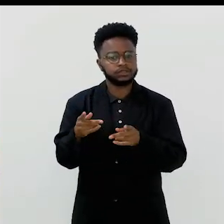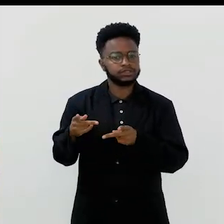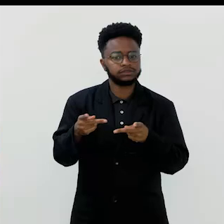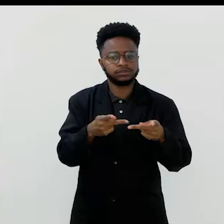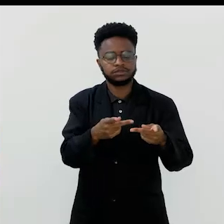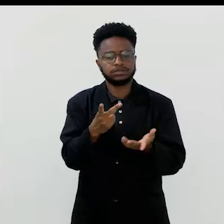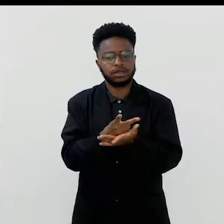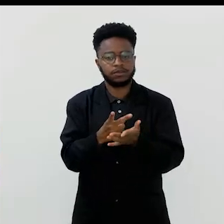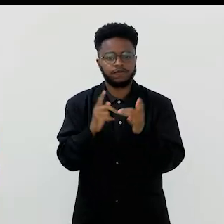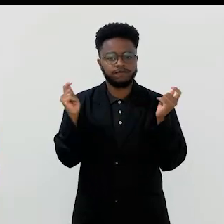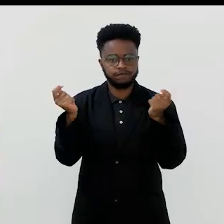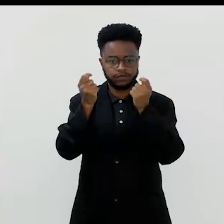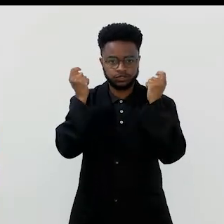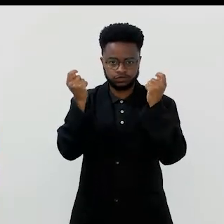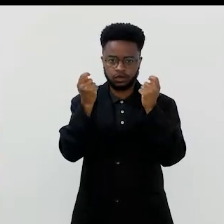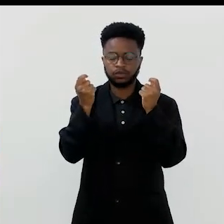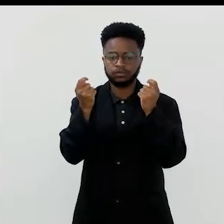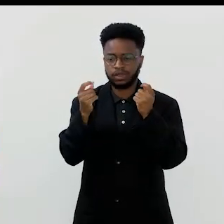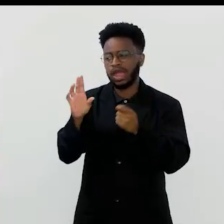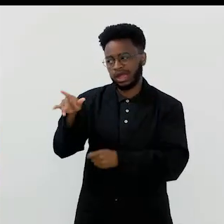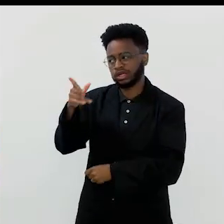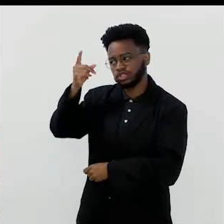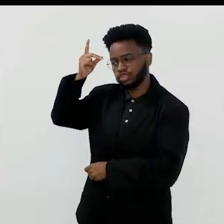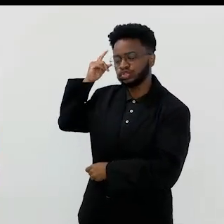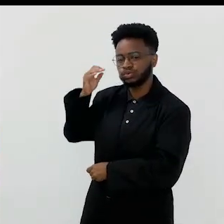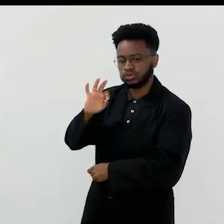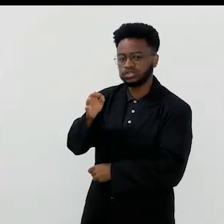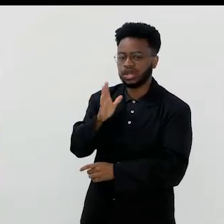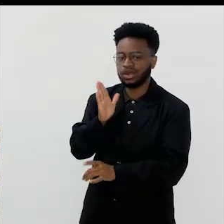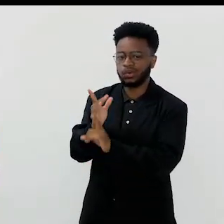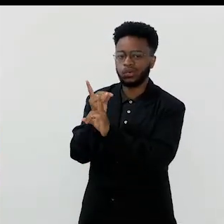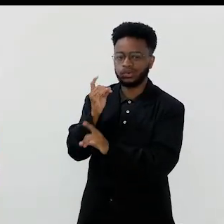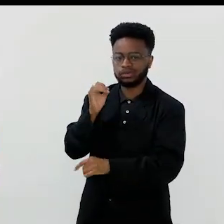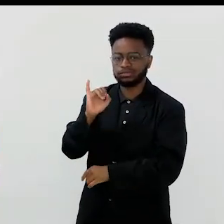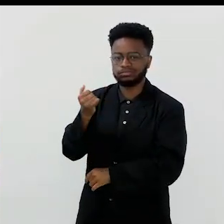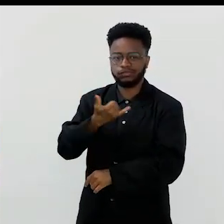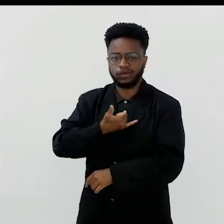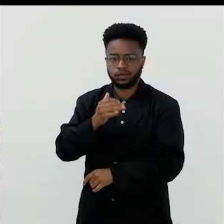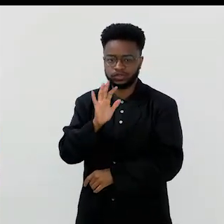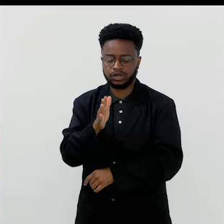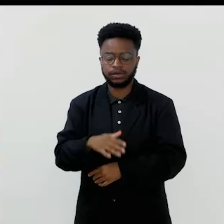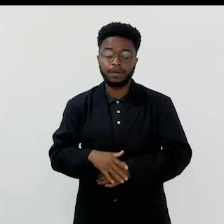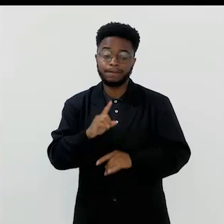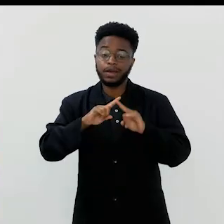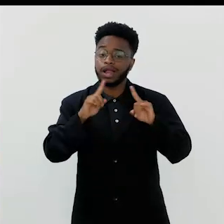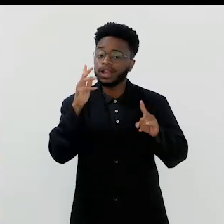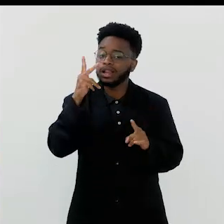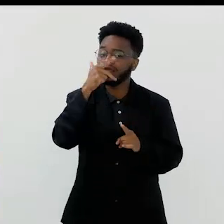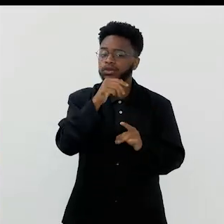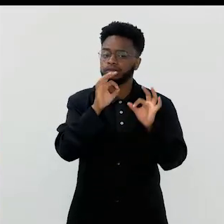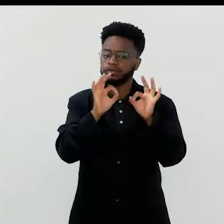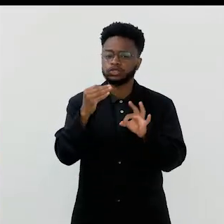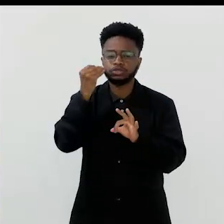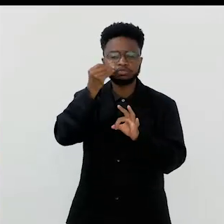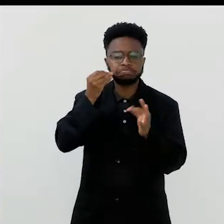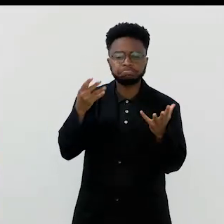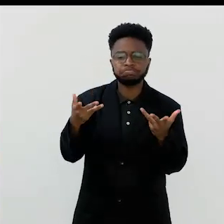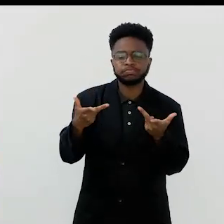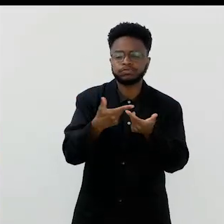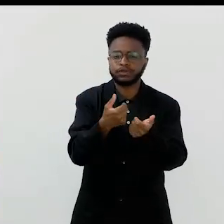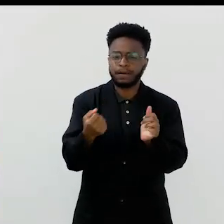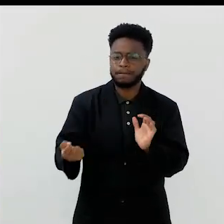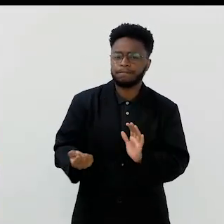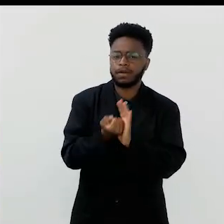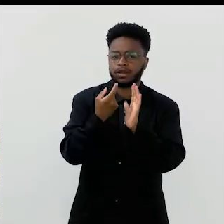muito o festival. O Ivo sempre está lá pelo garantido, né? Ele é garantido. Do contrário. Exatamente. Mas é muito lindo, né? É uma